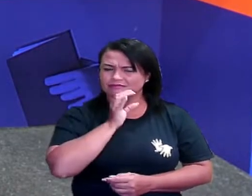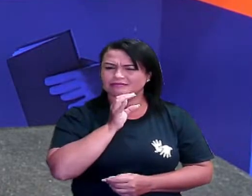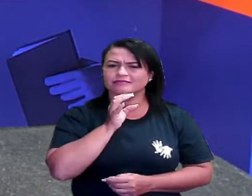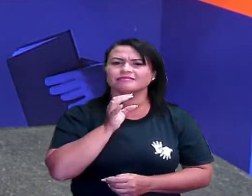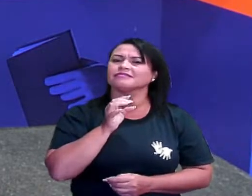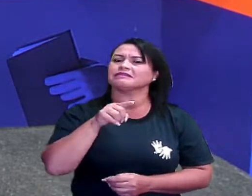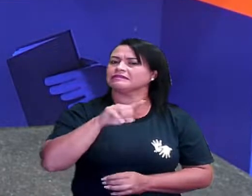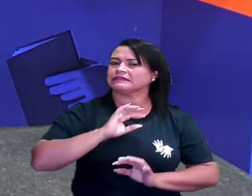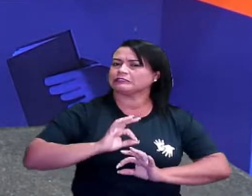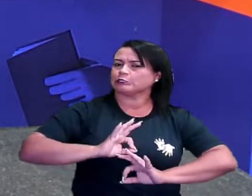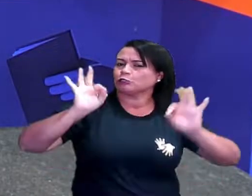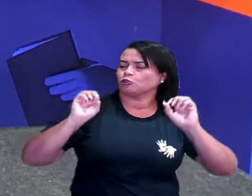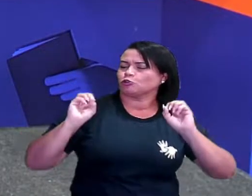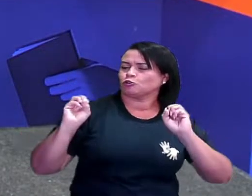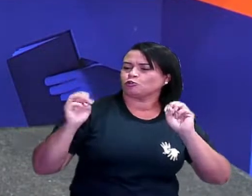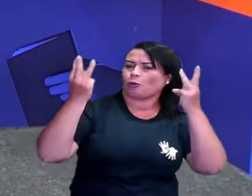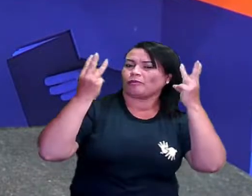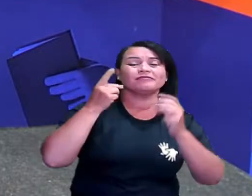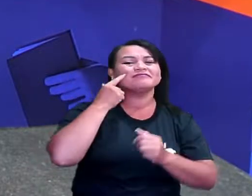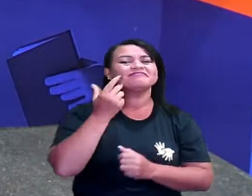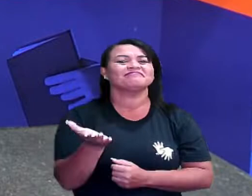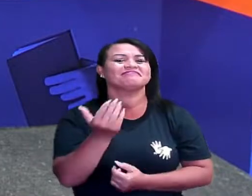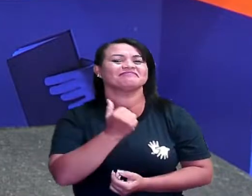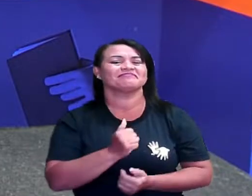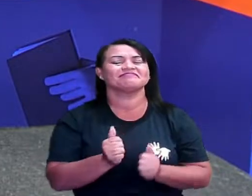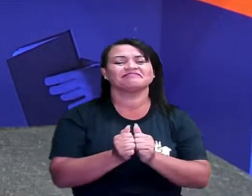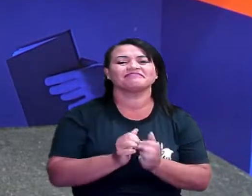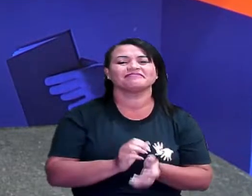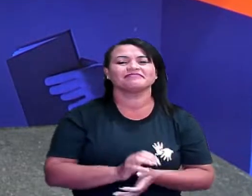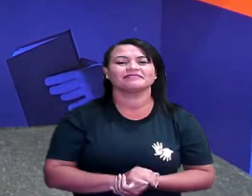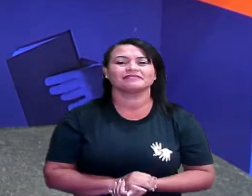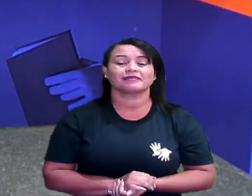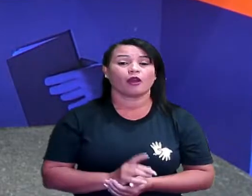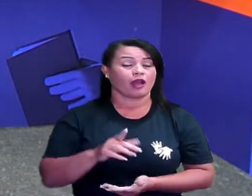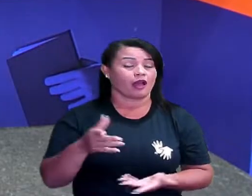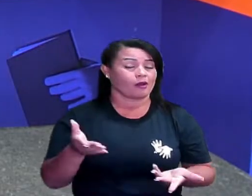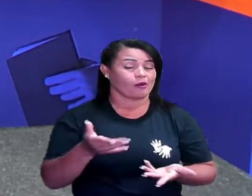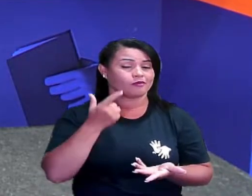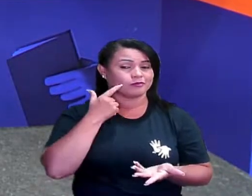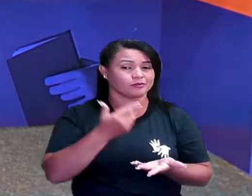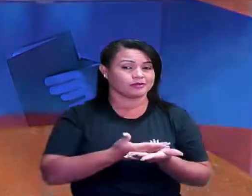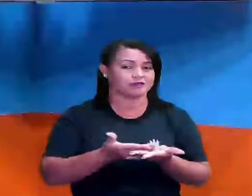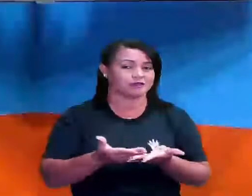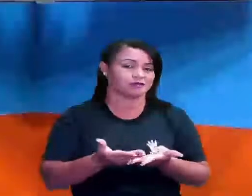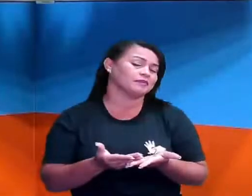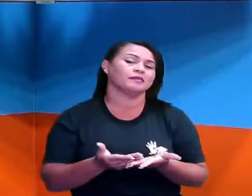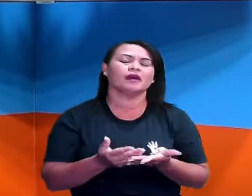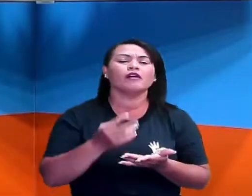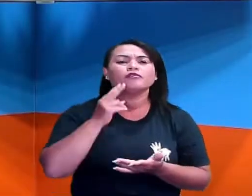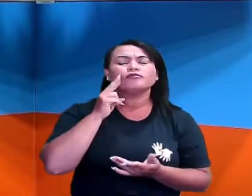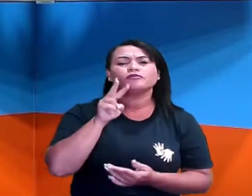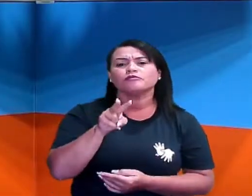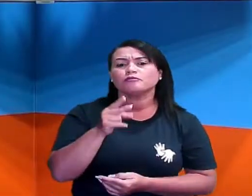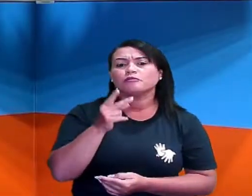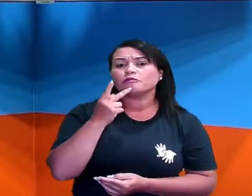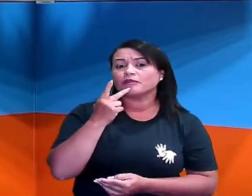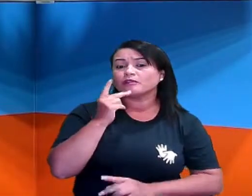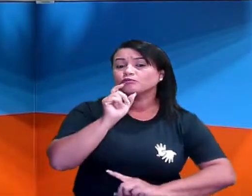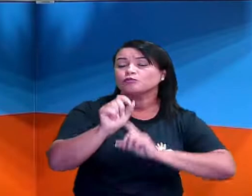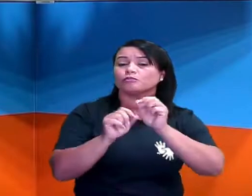ser show de bola, tá certo? Então, ó, vem comigo. Vamos lá. Então, vê só, pessoal. Vamos falar